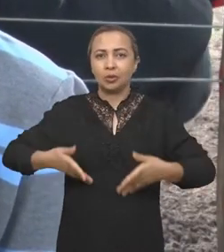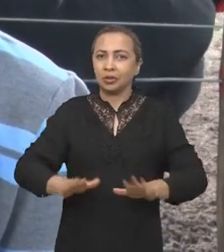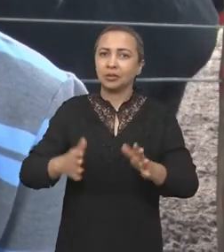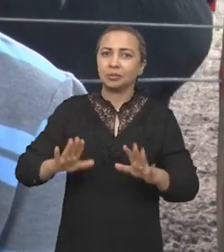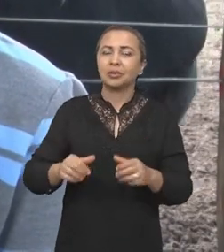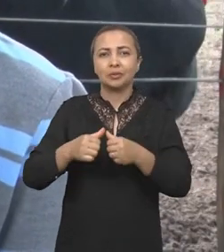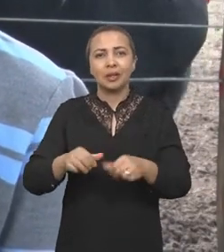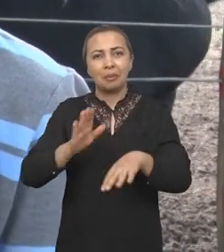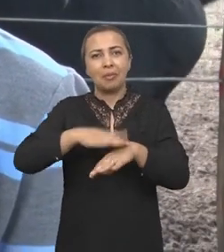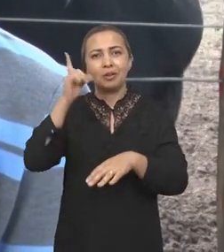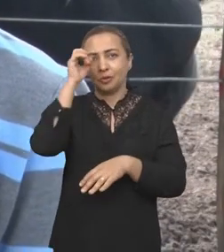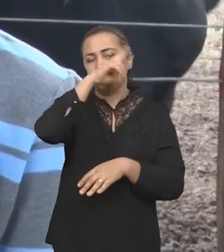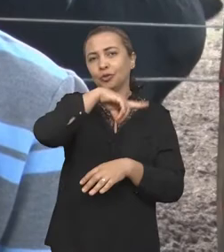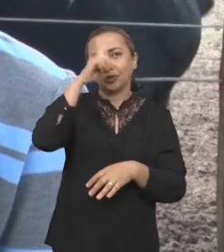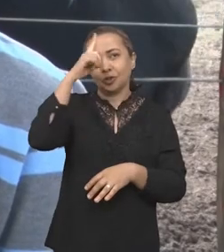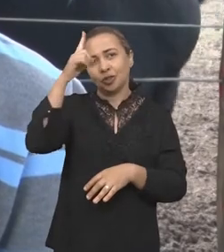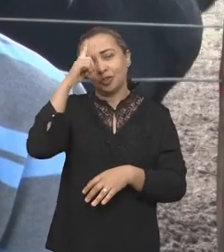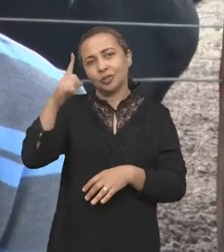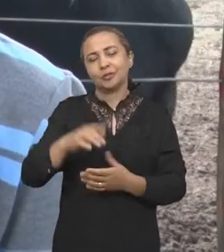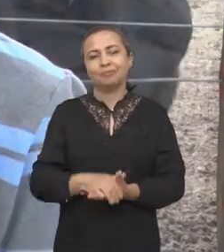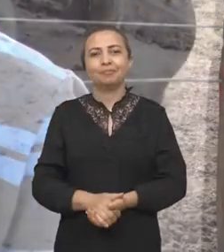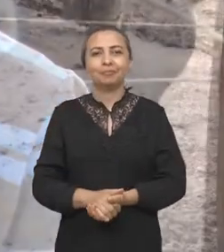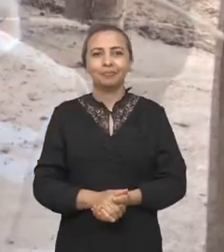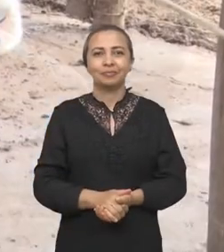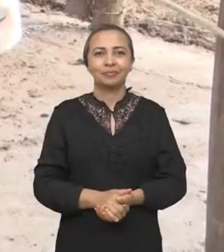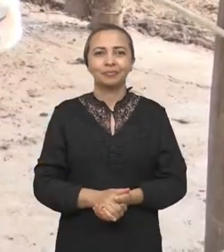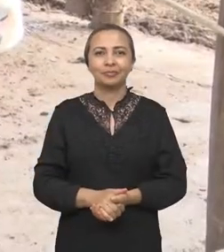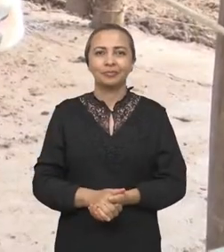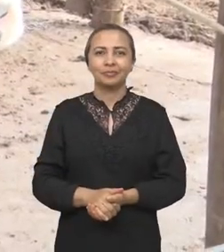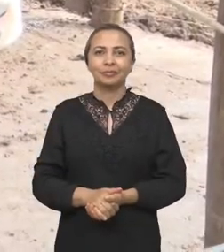mais dificultoso no dia a dia dentro da propriedade.